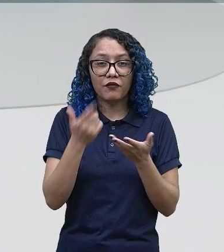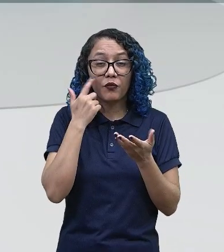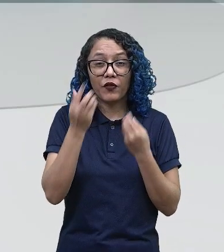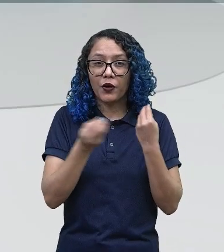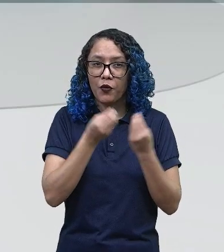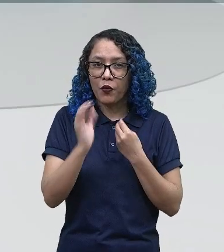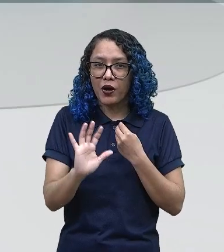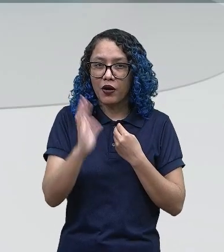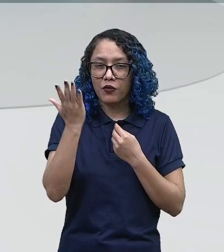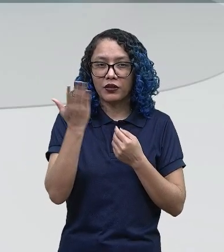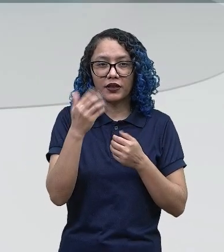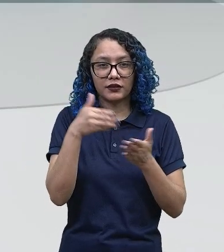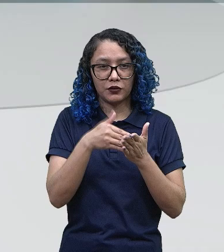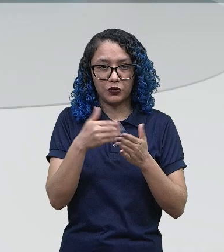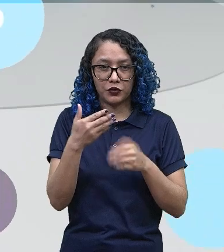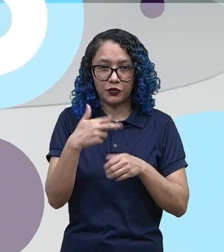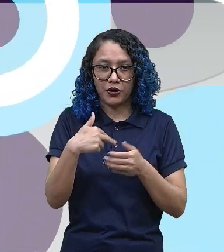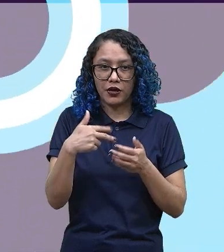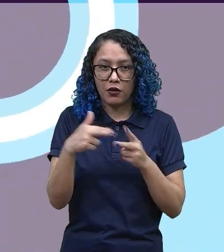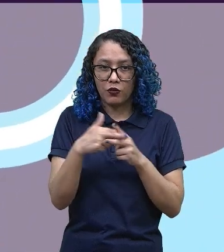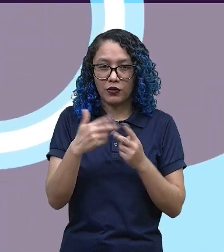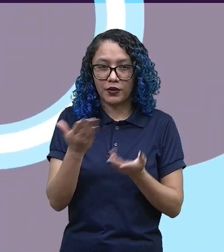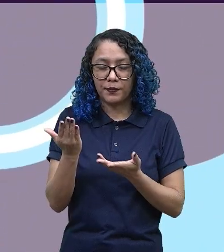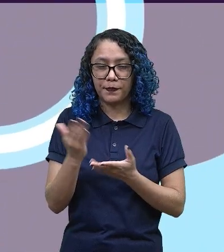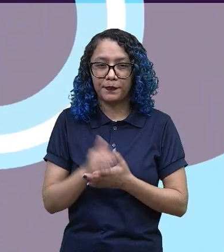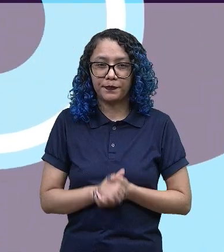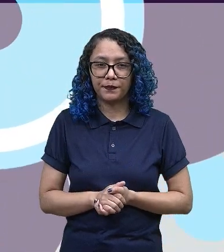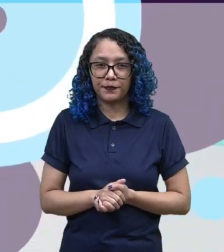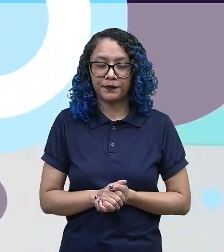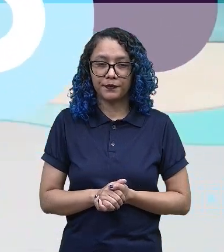agora desse último estilo. Vamos lá?